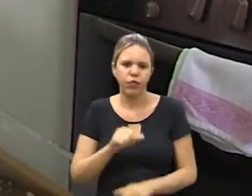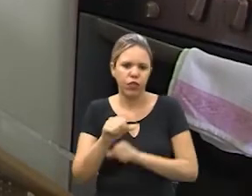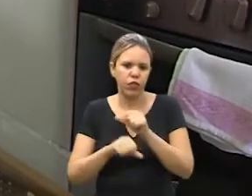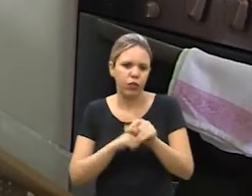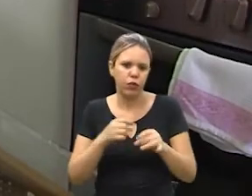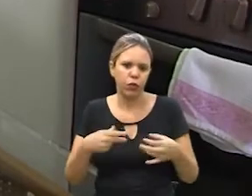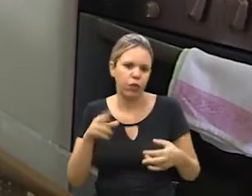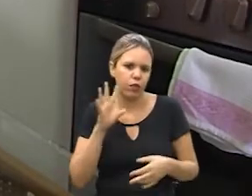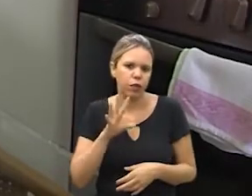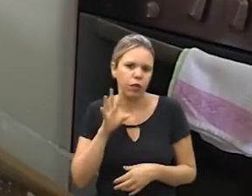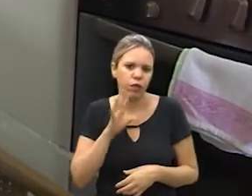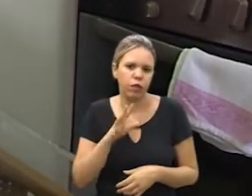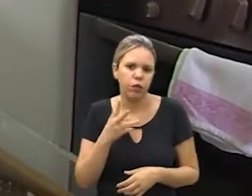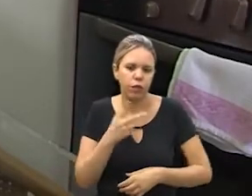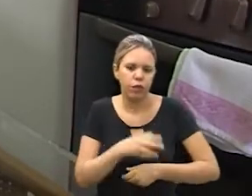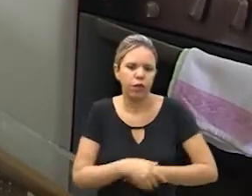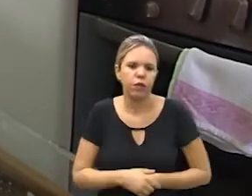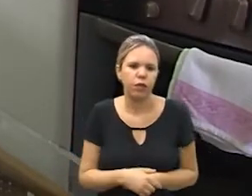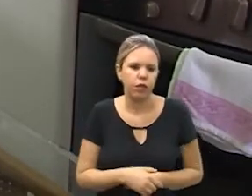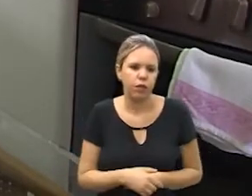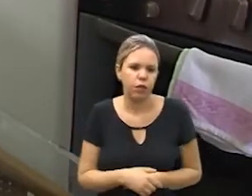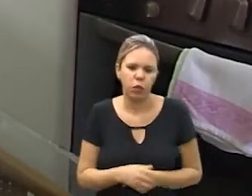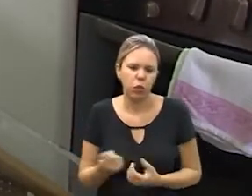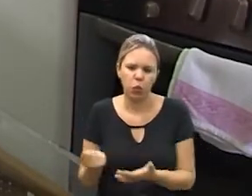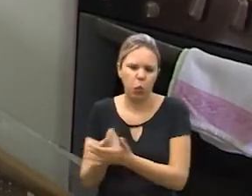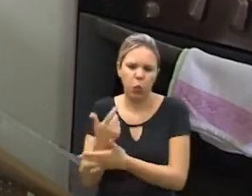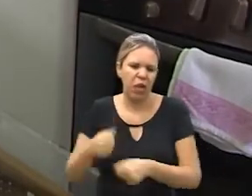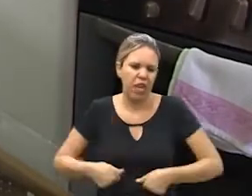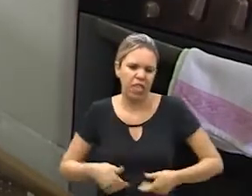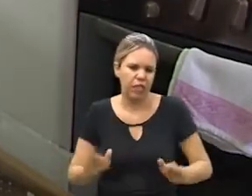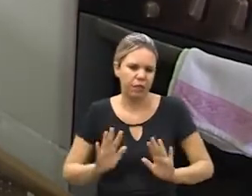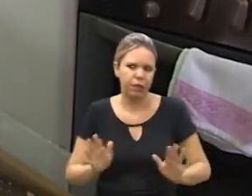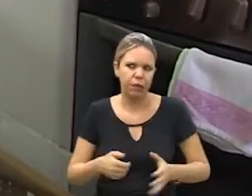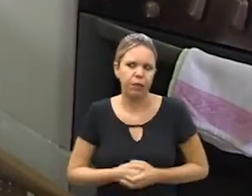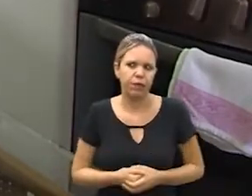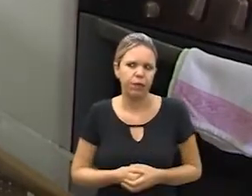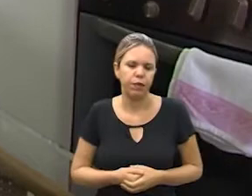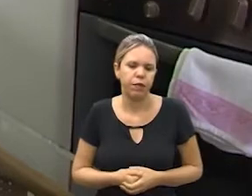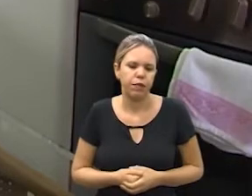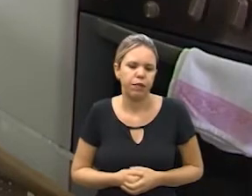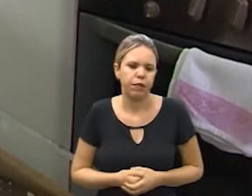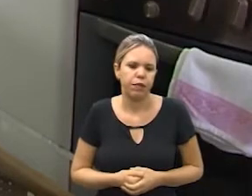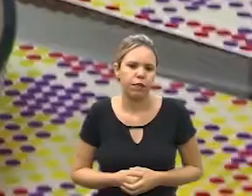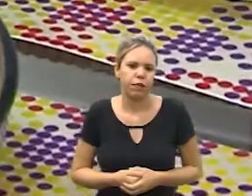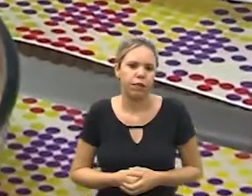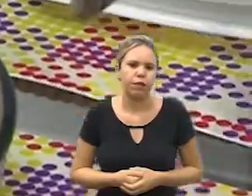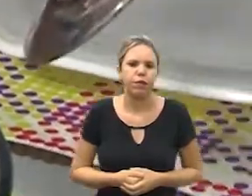uma coisa legal, entendeu? Não, não precisa sair comprando. Não, não. Quer ver?